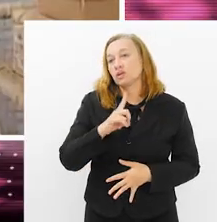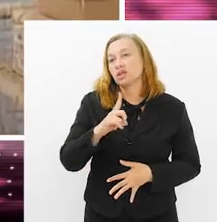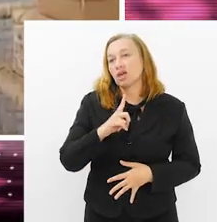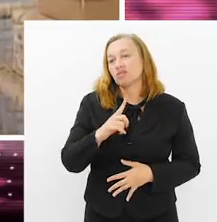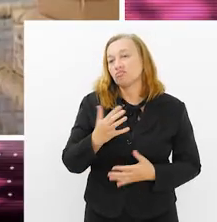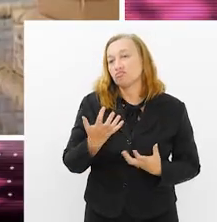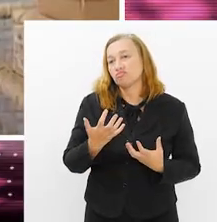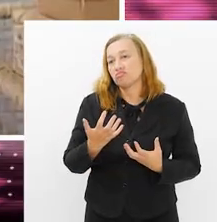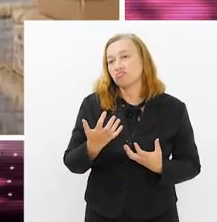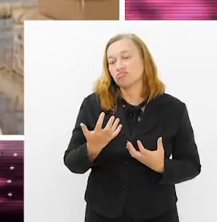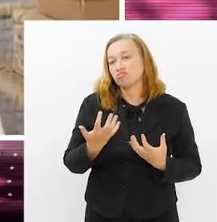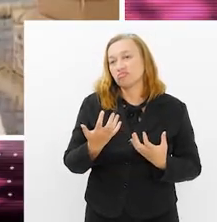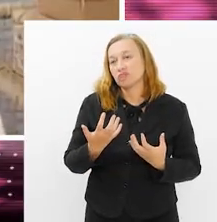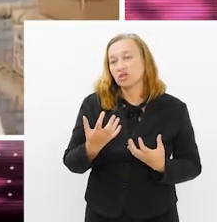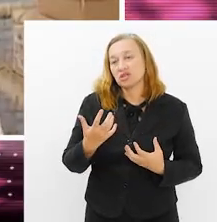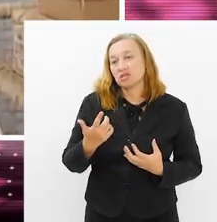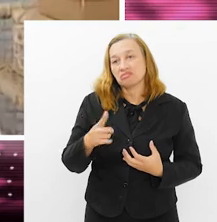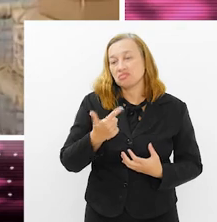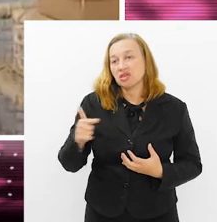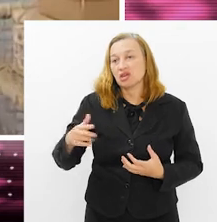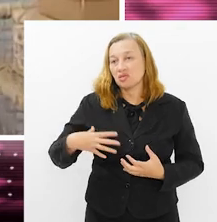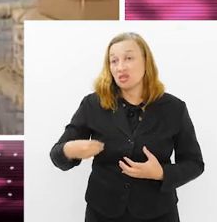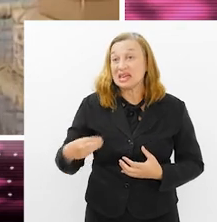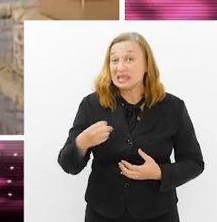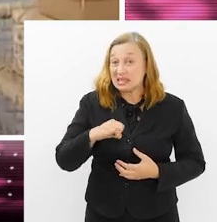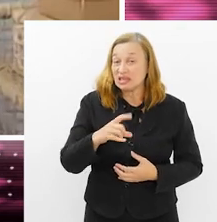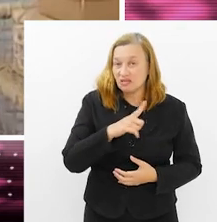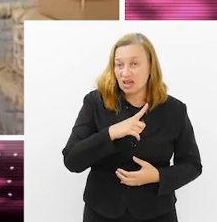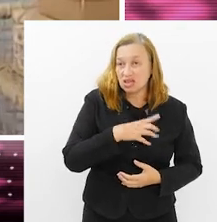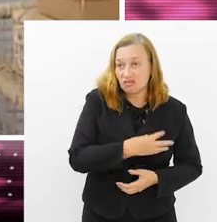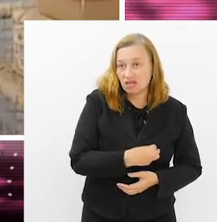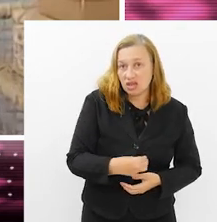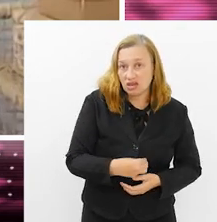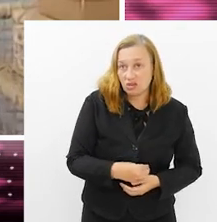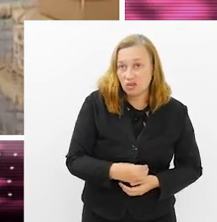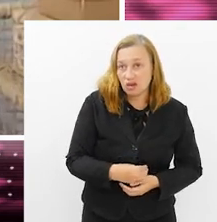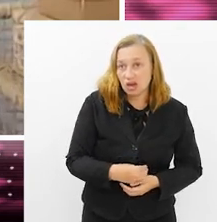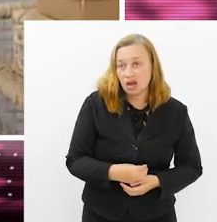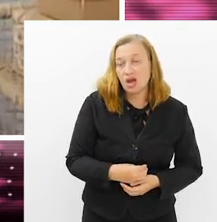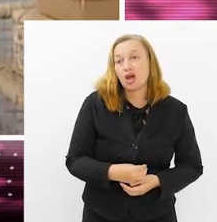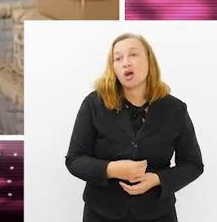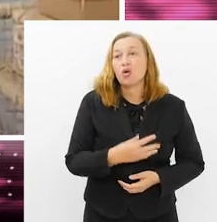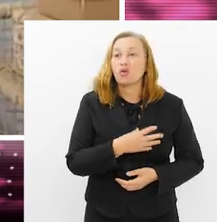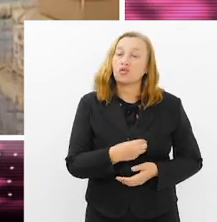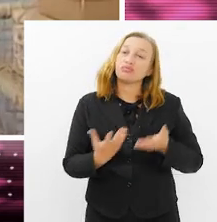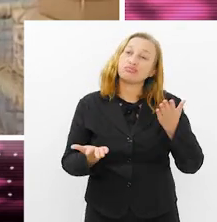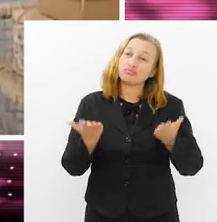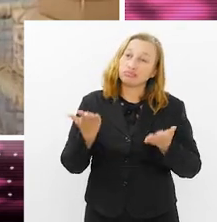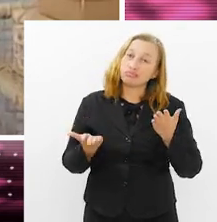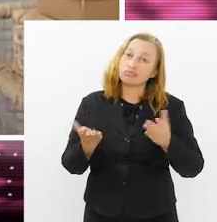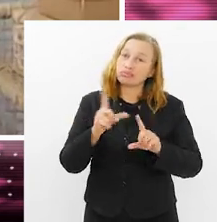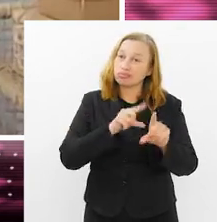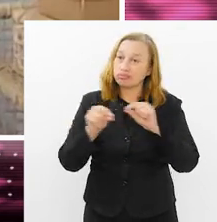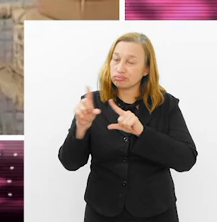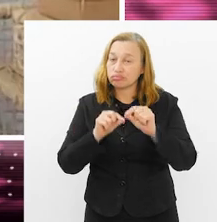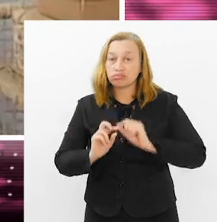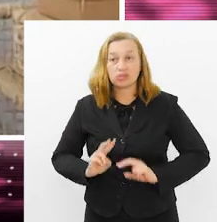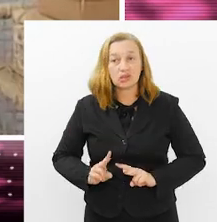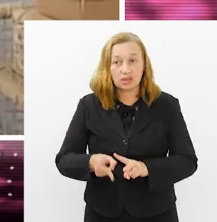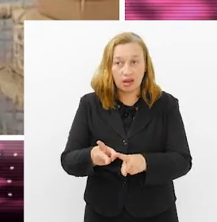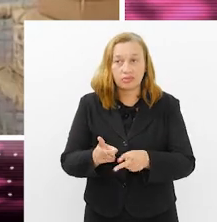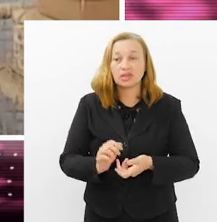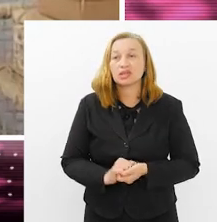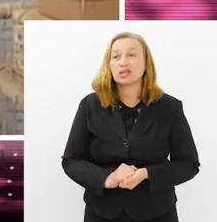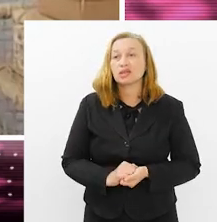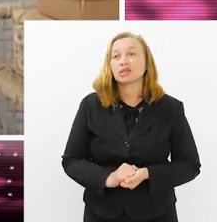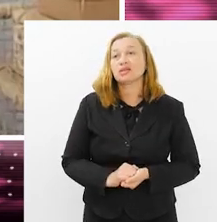e a autonomia que eu tenho não tendo filhos. Porque eu vejo, se eu tivesse filhos, tudo, claro que o filho ia ter que estar na balança